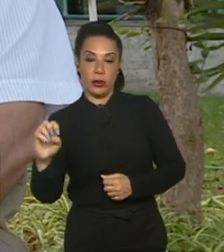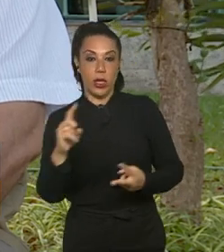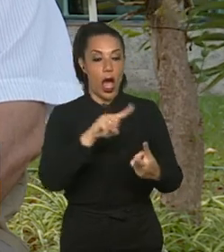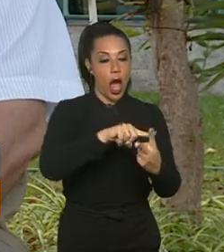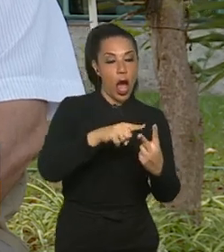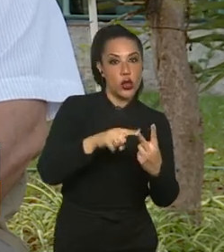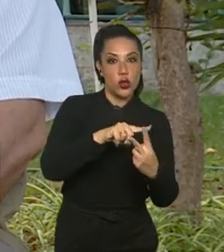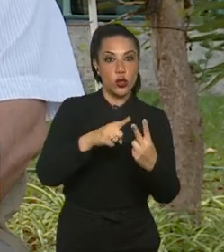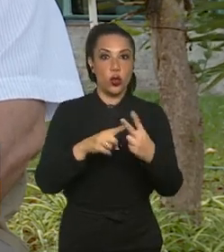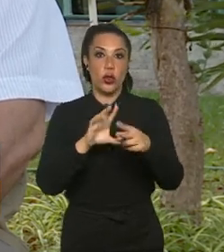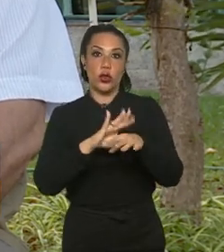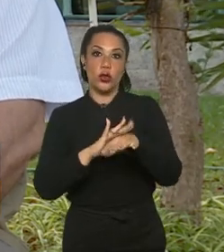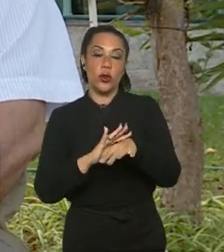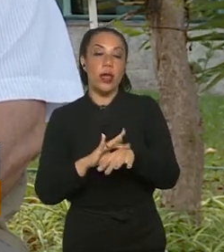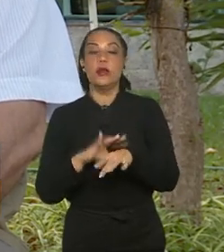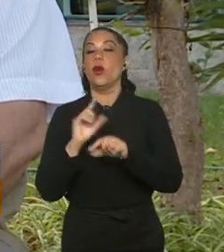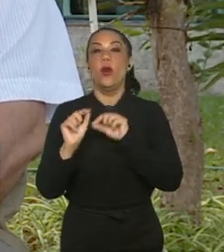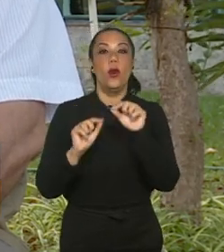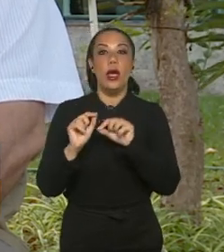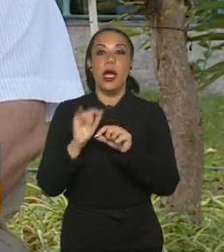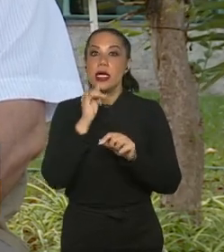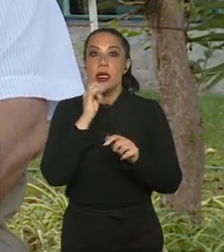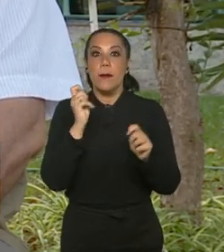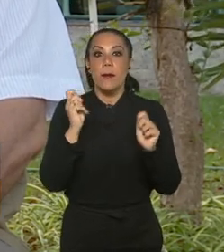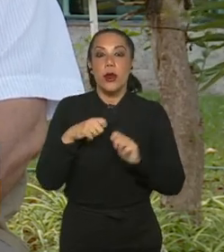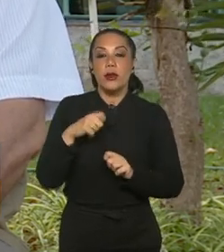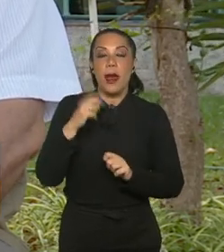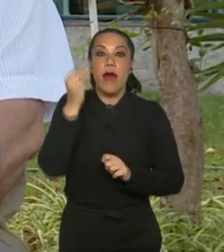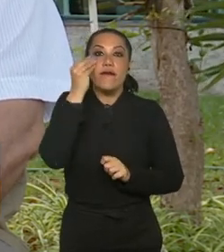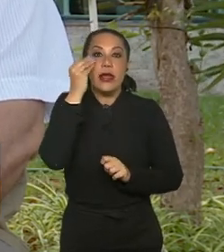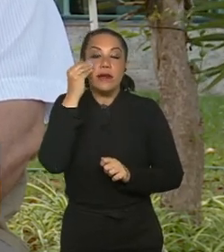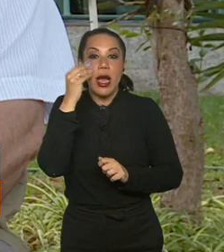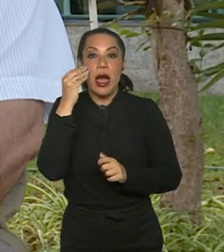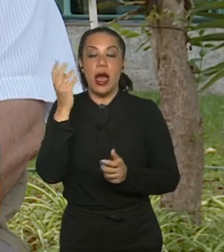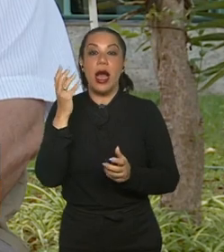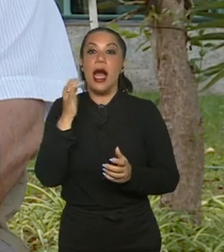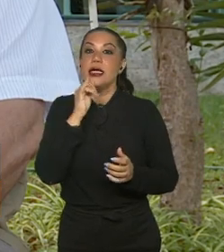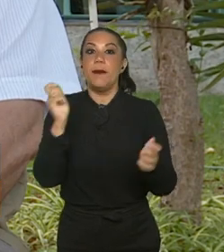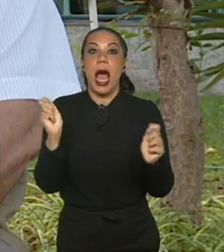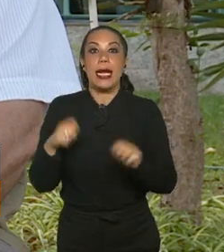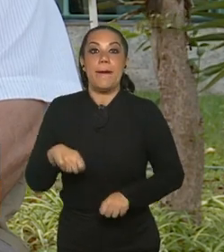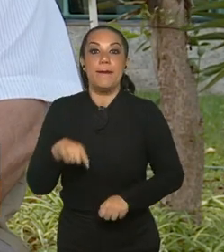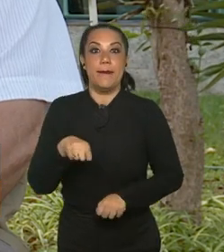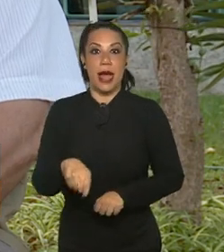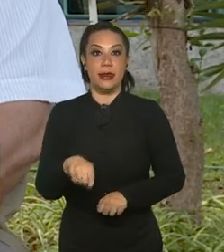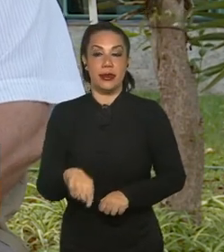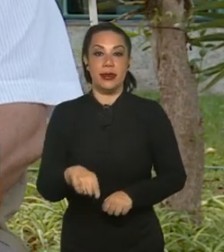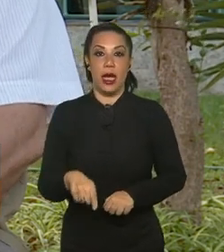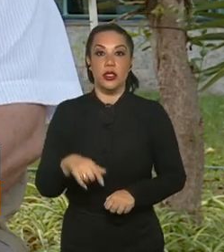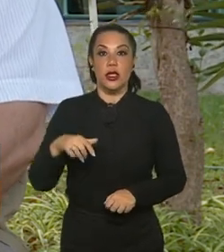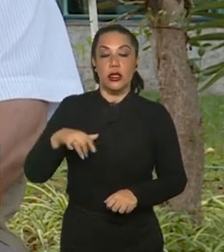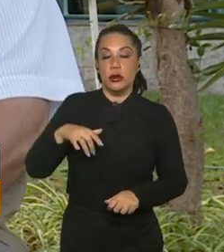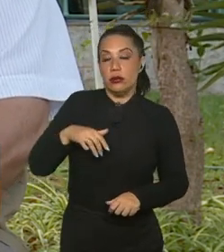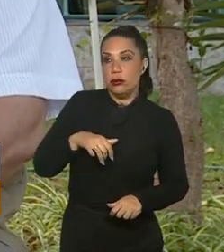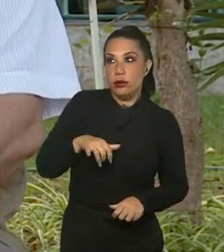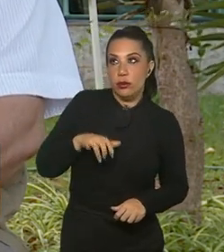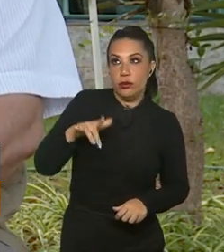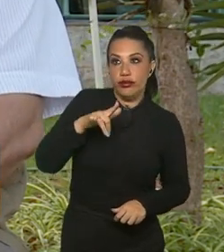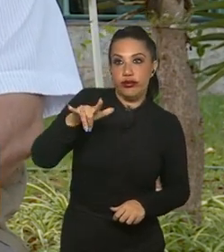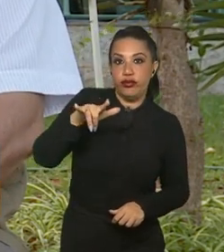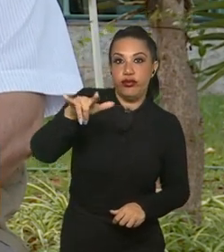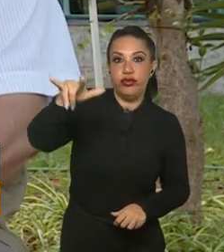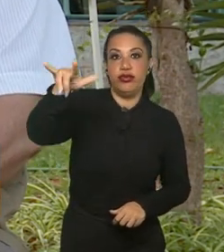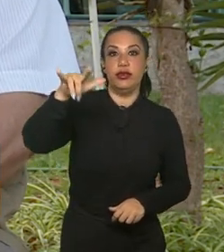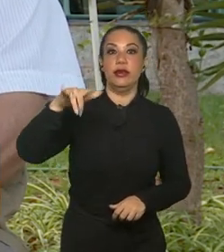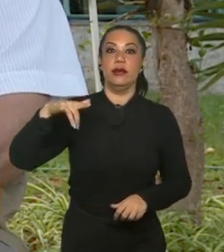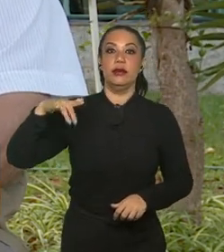vão possibilitar a gente verificar a capacidade de transporte